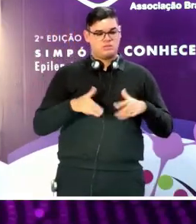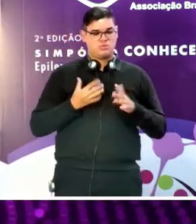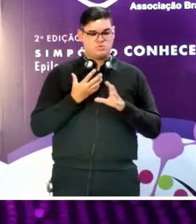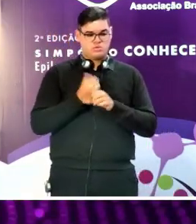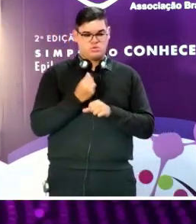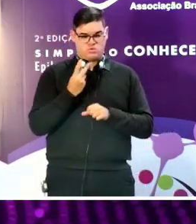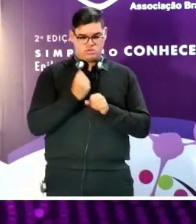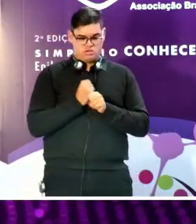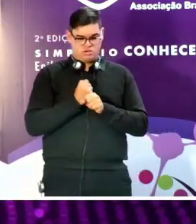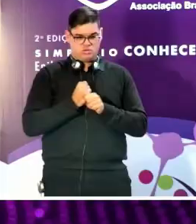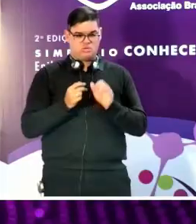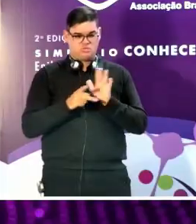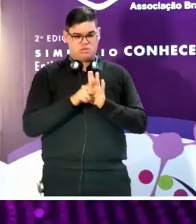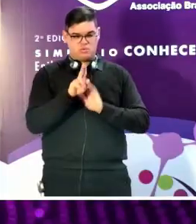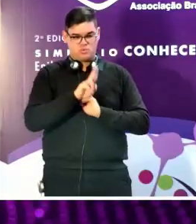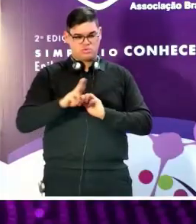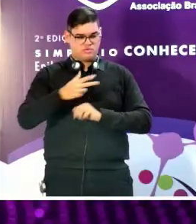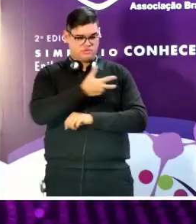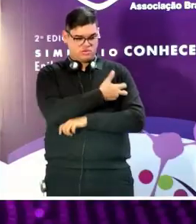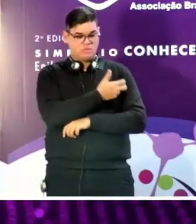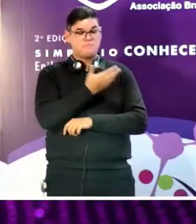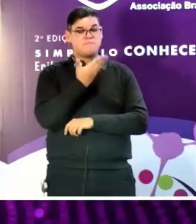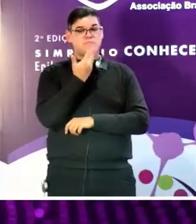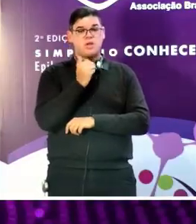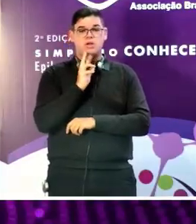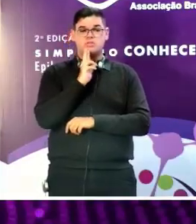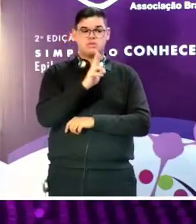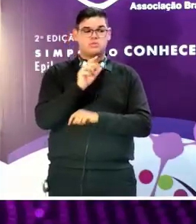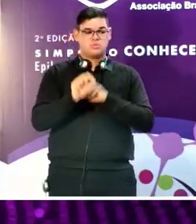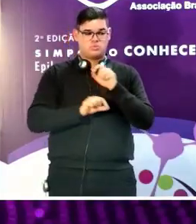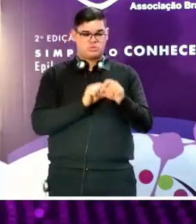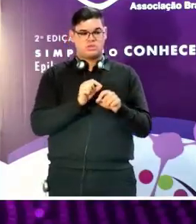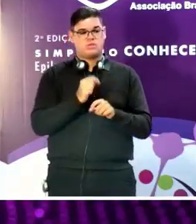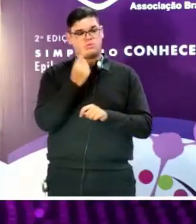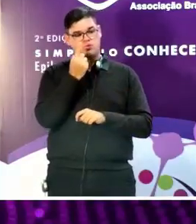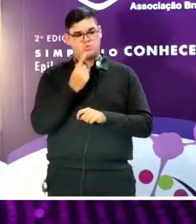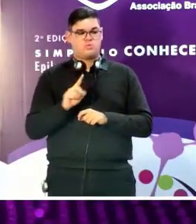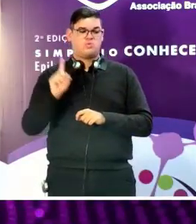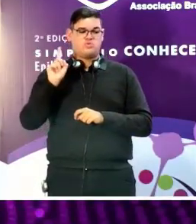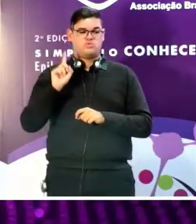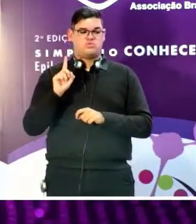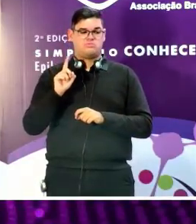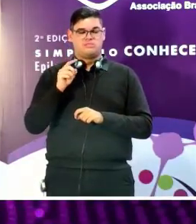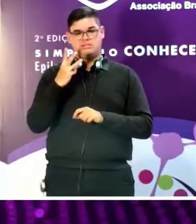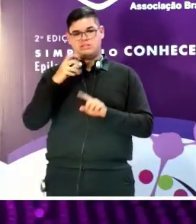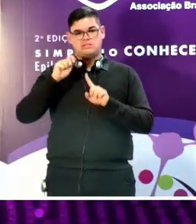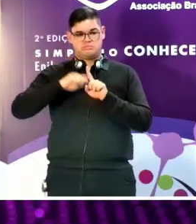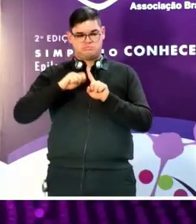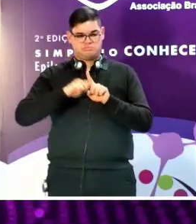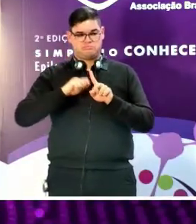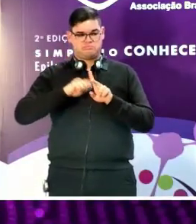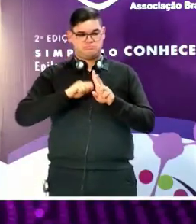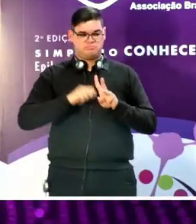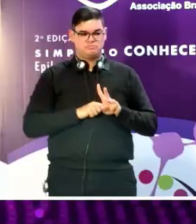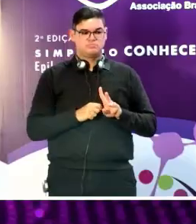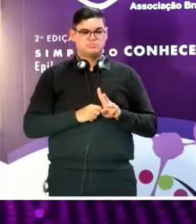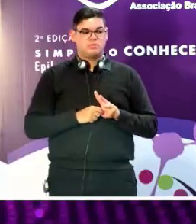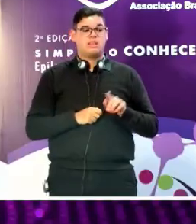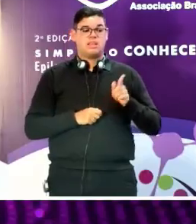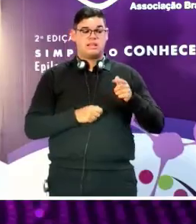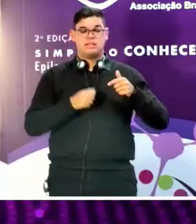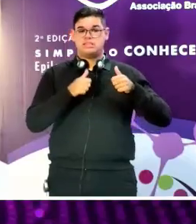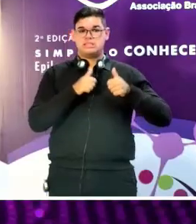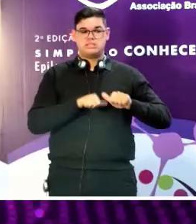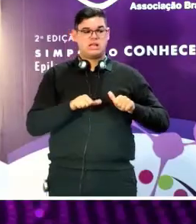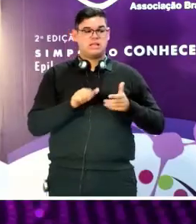de uso da vacina, o melhor resultado foi nesses últimos 3 meses. Ele está totalmente